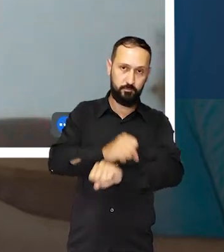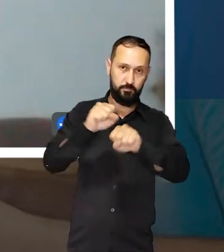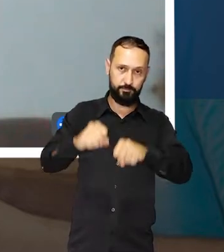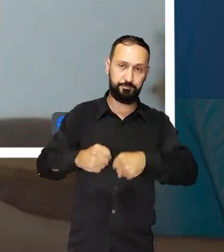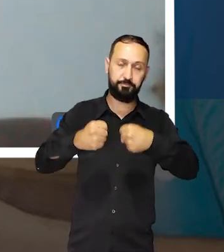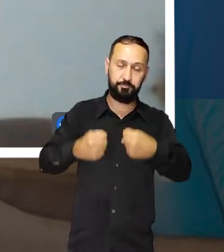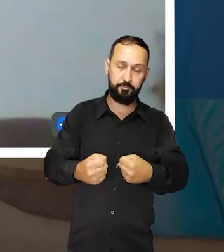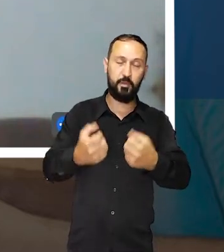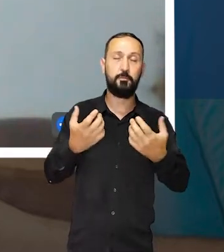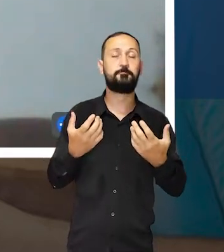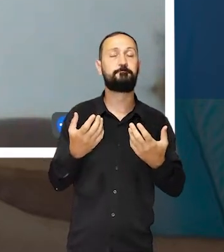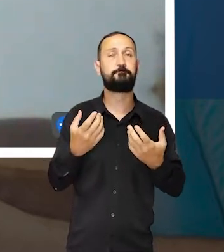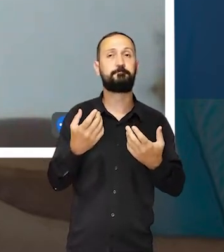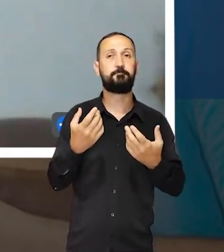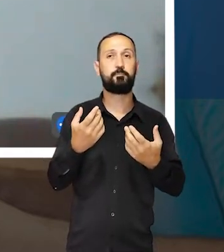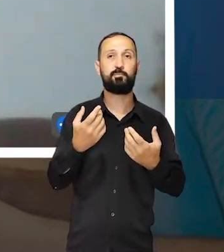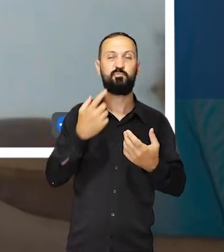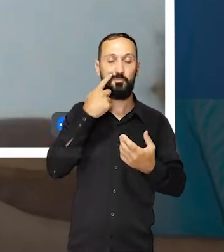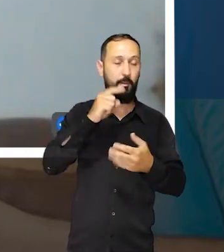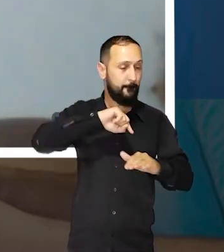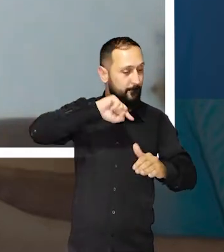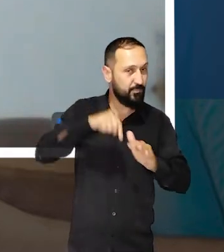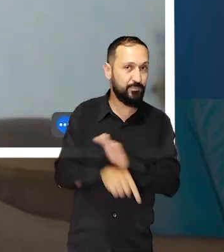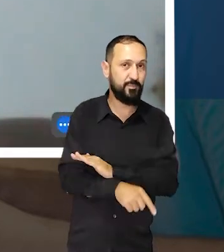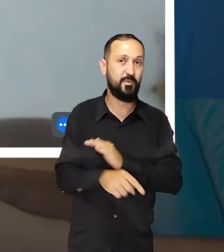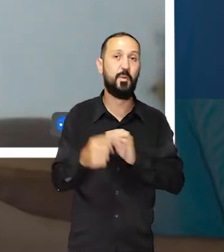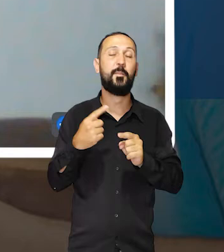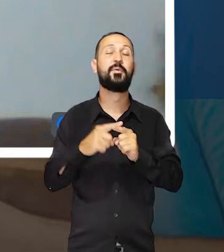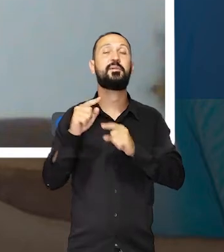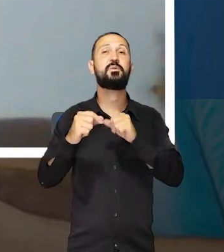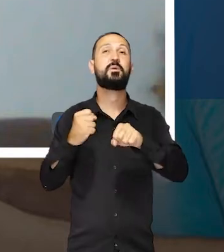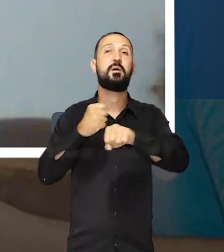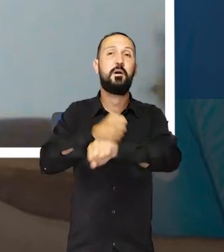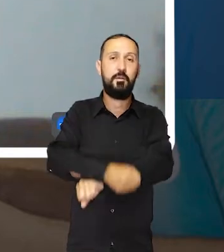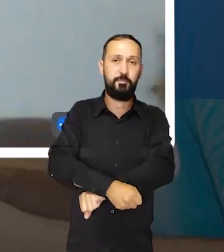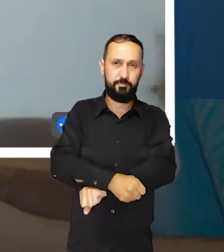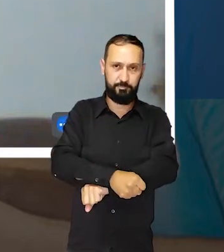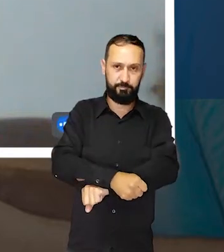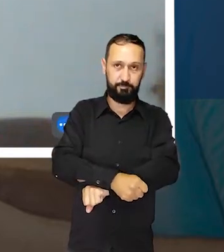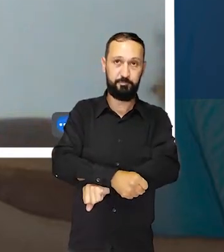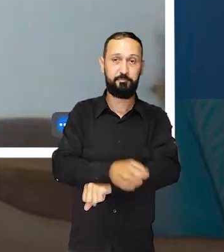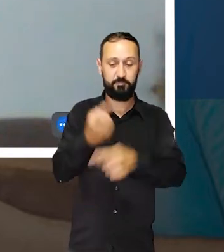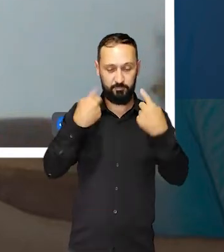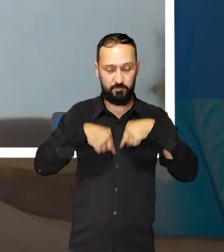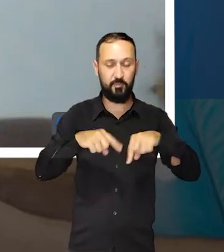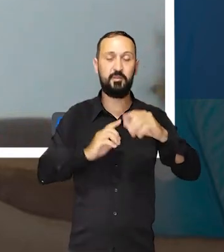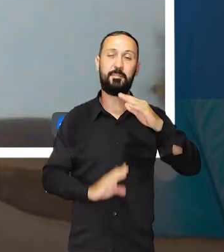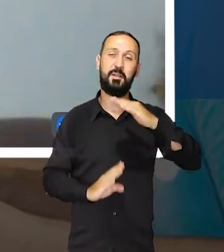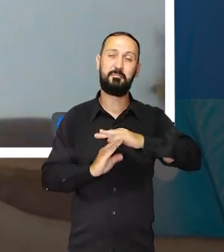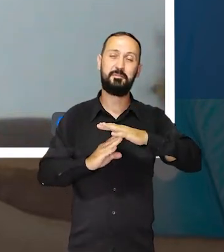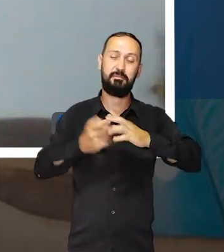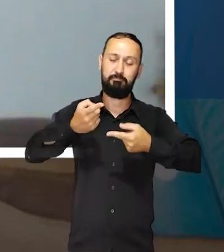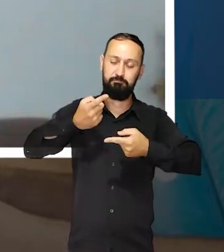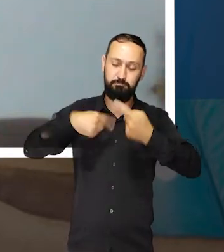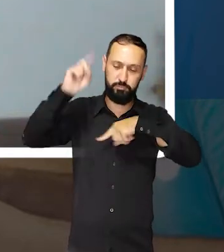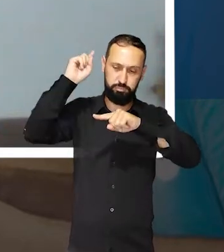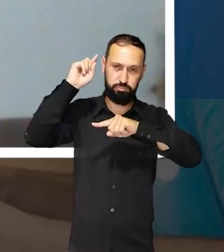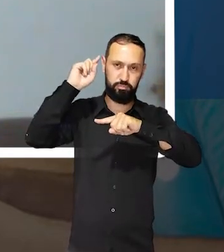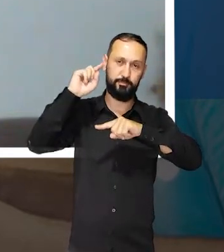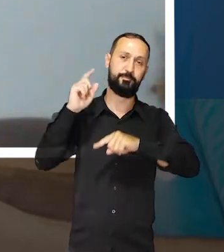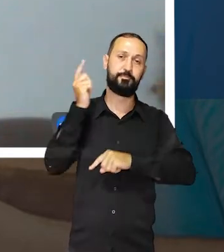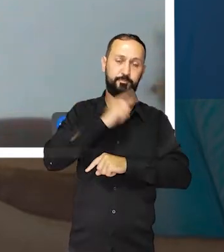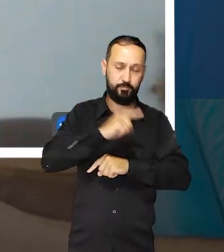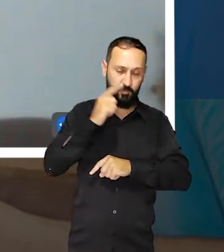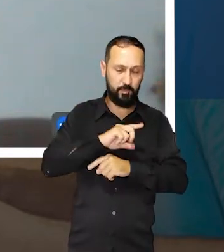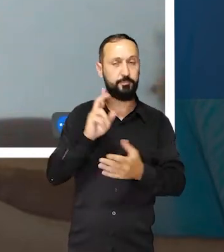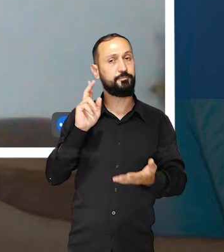grande esforço, às vezes um esforço hercúleo, às vezes um esforço além dos nossos limites,